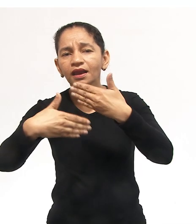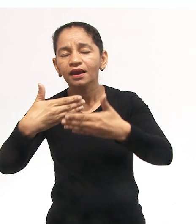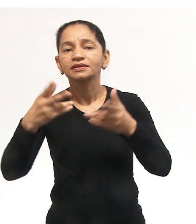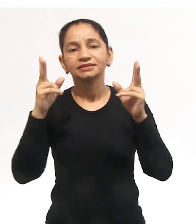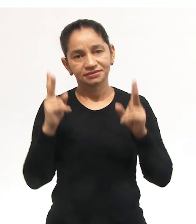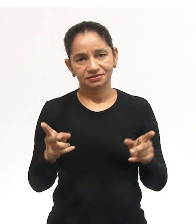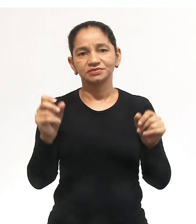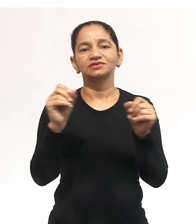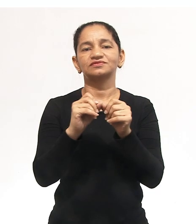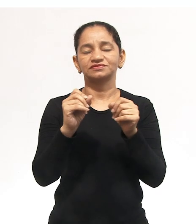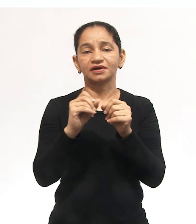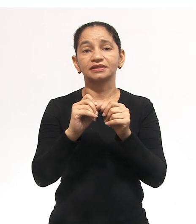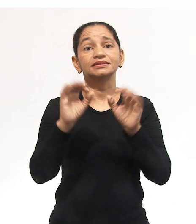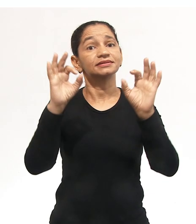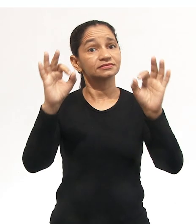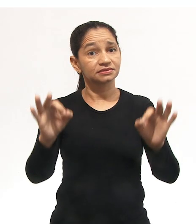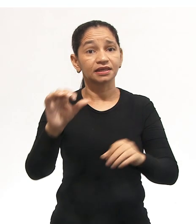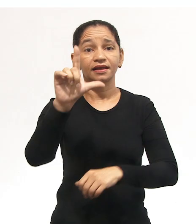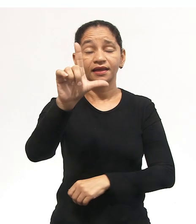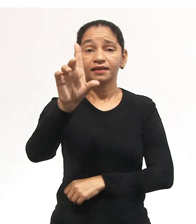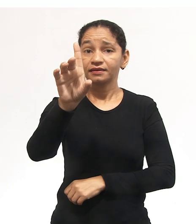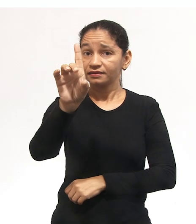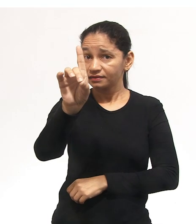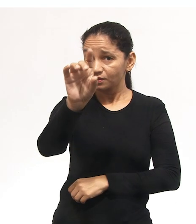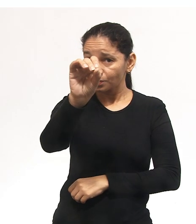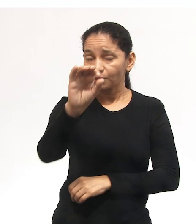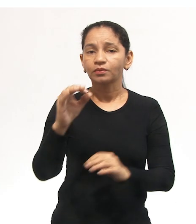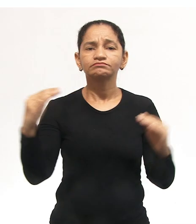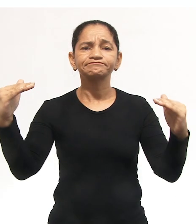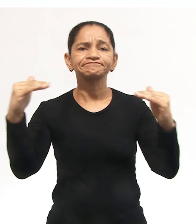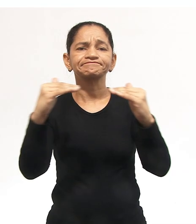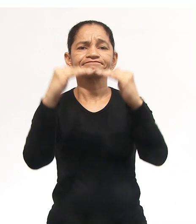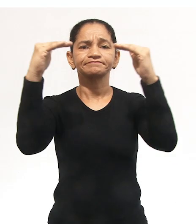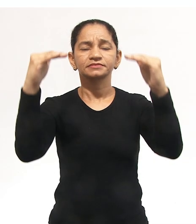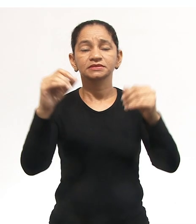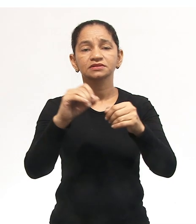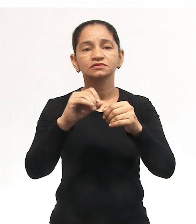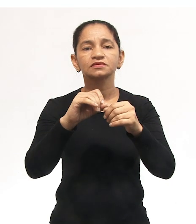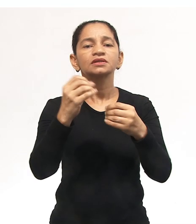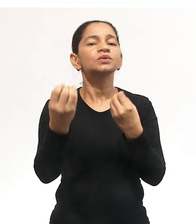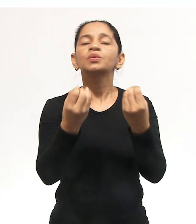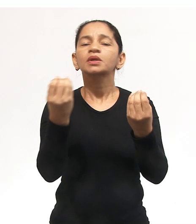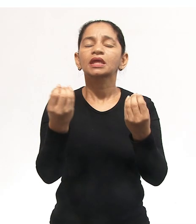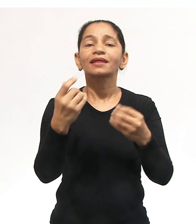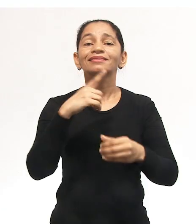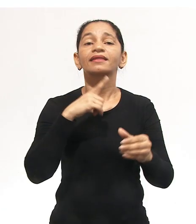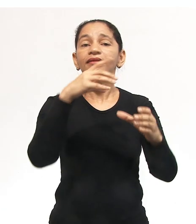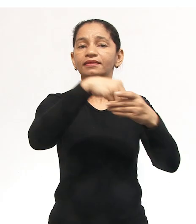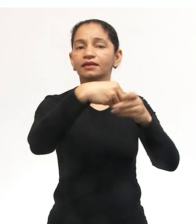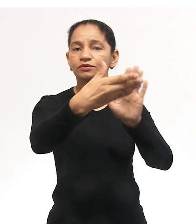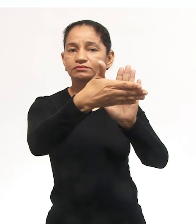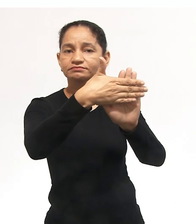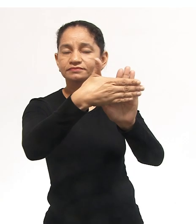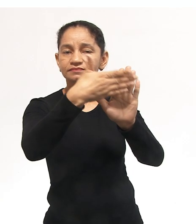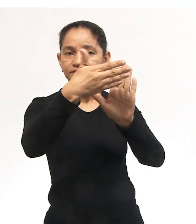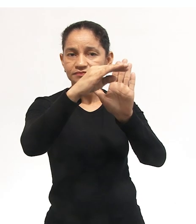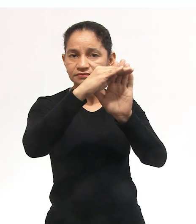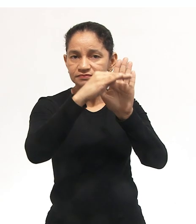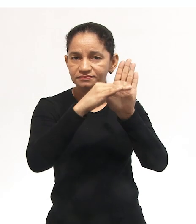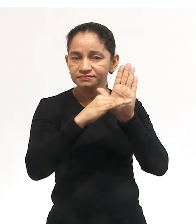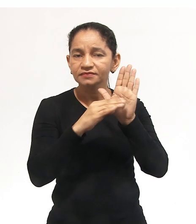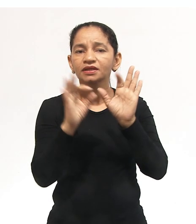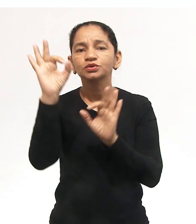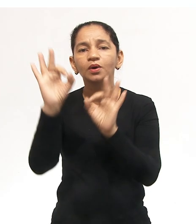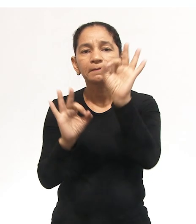Então, a LDO deve dispor sobre os seguintes requisitos na